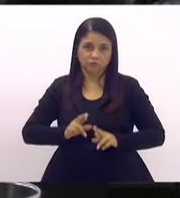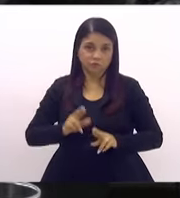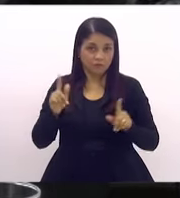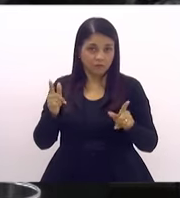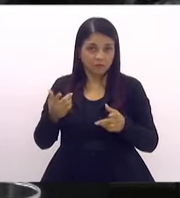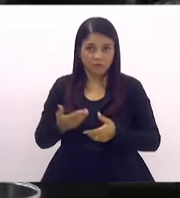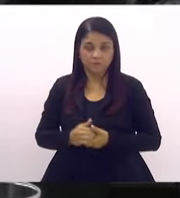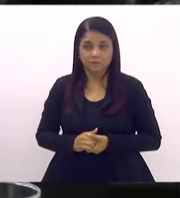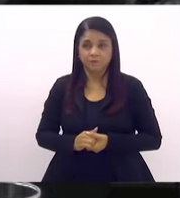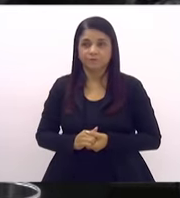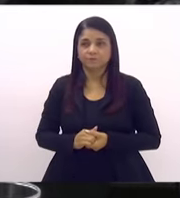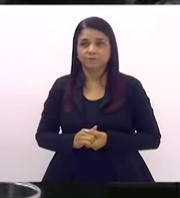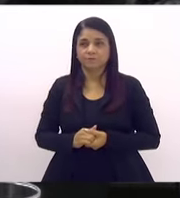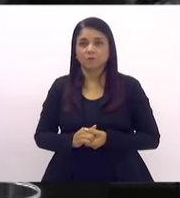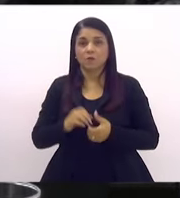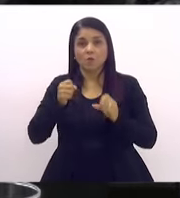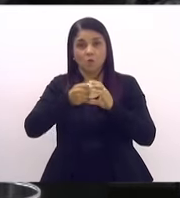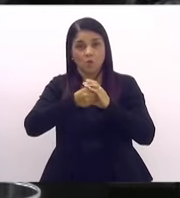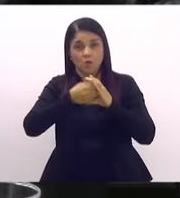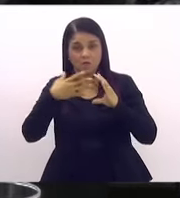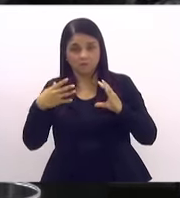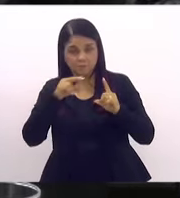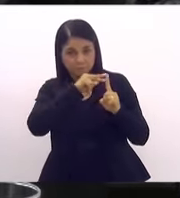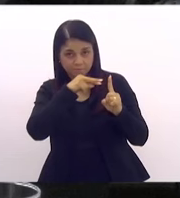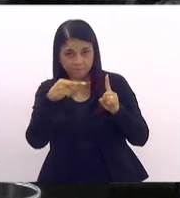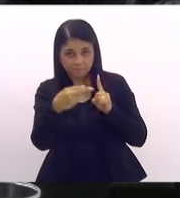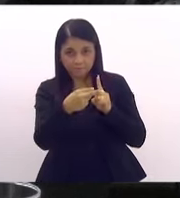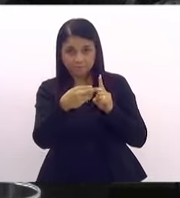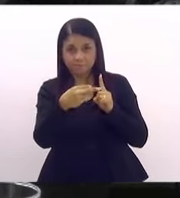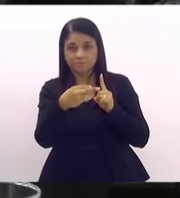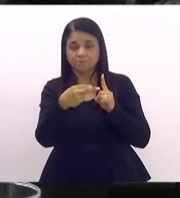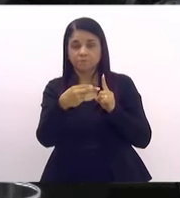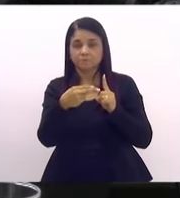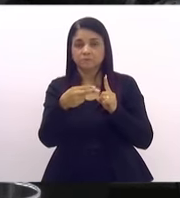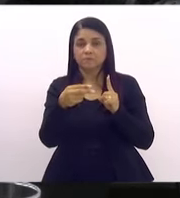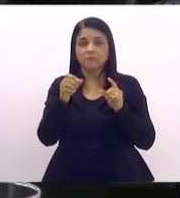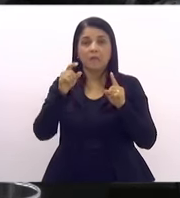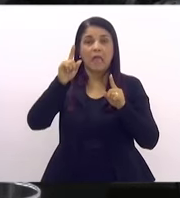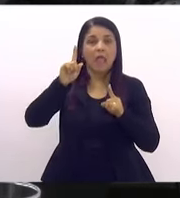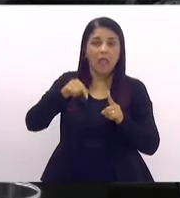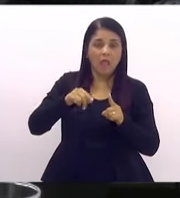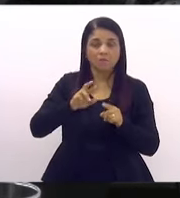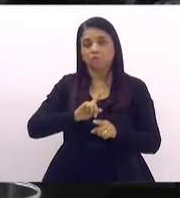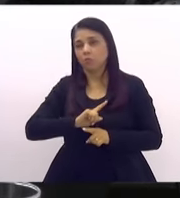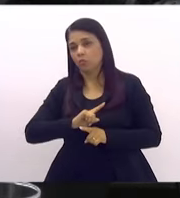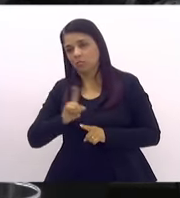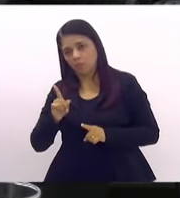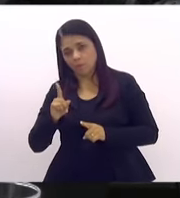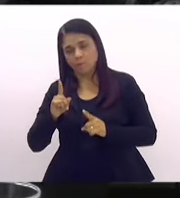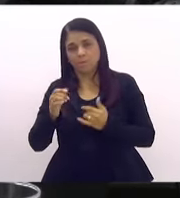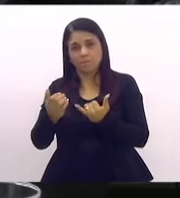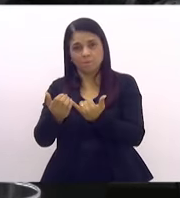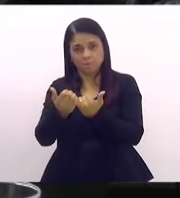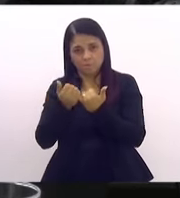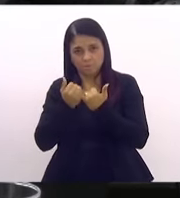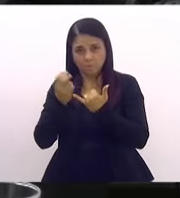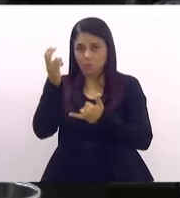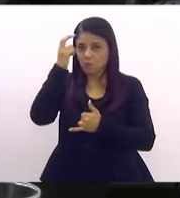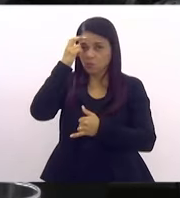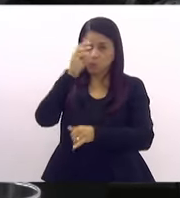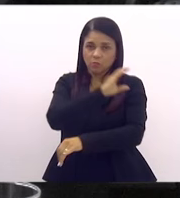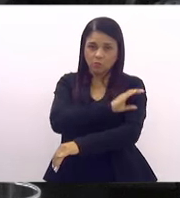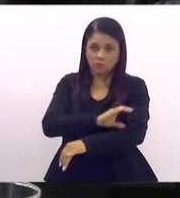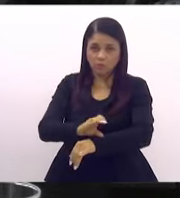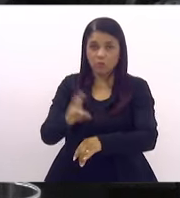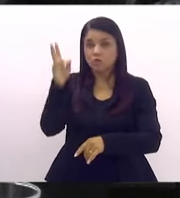Mas, só vendo o aspecto, se é ou não patrimônio cultural, histórico e